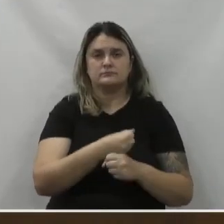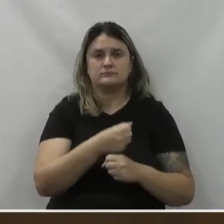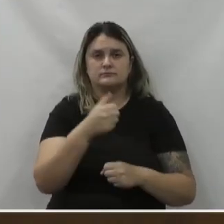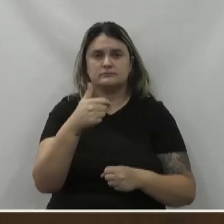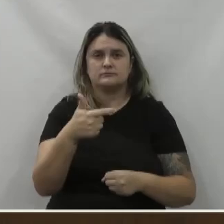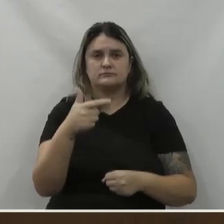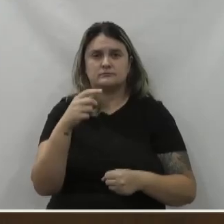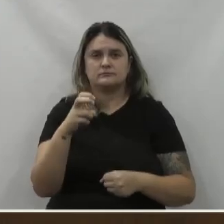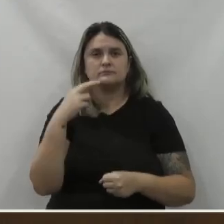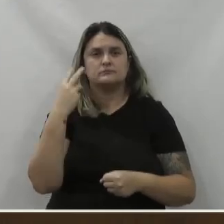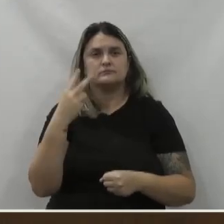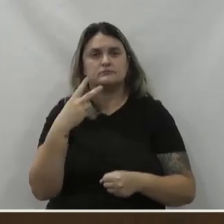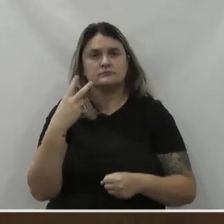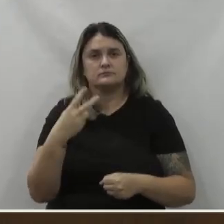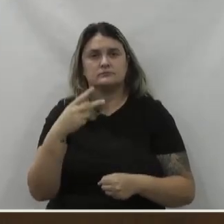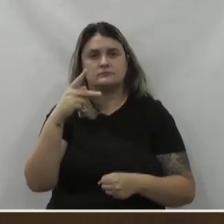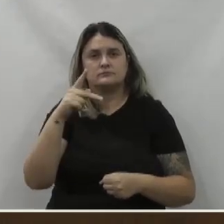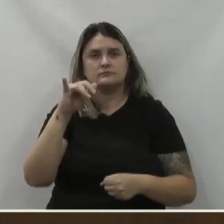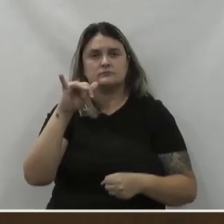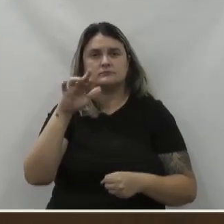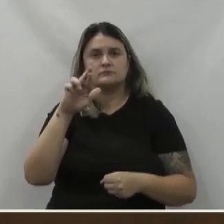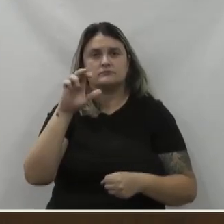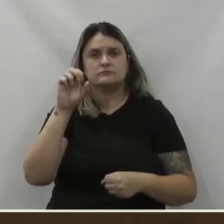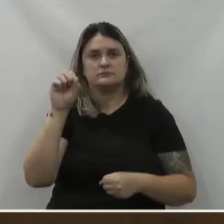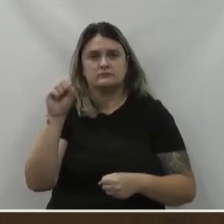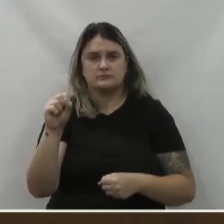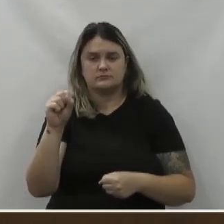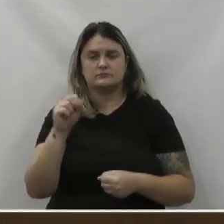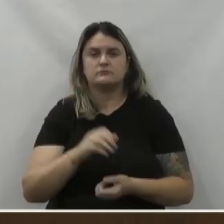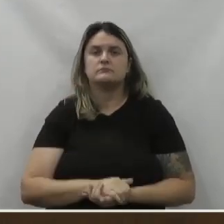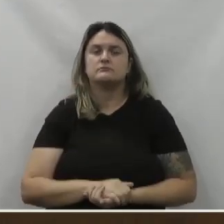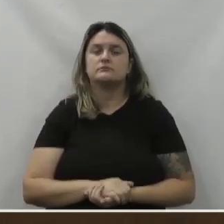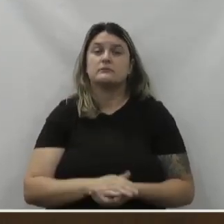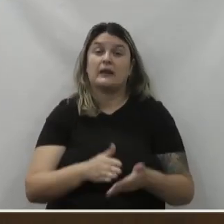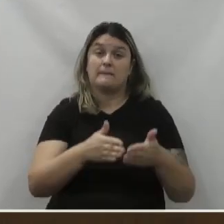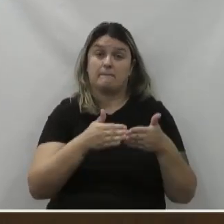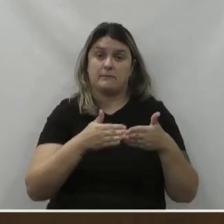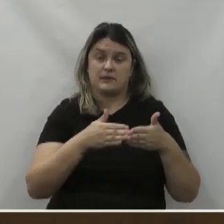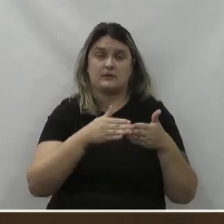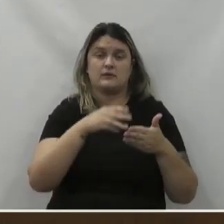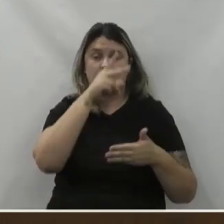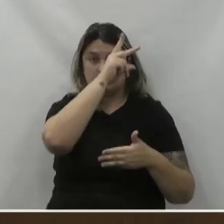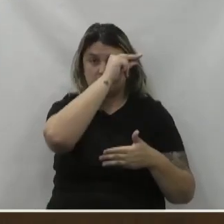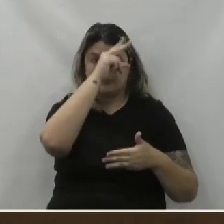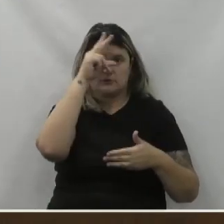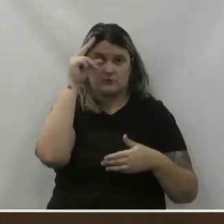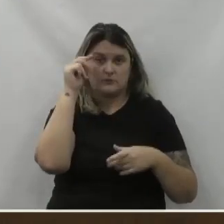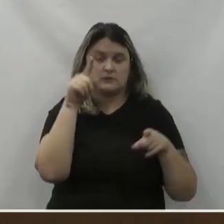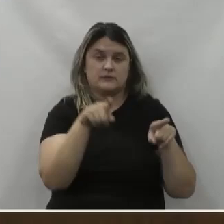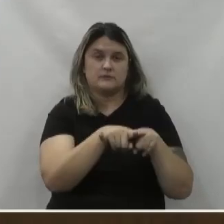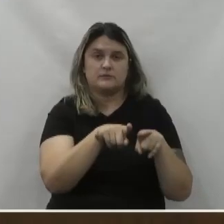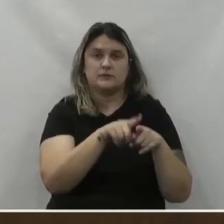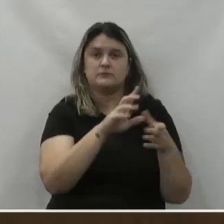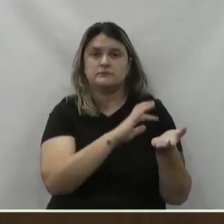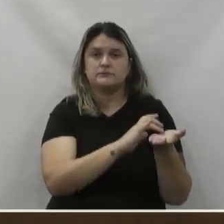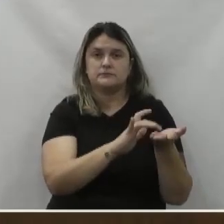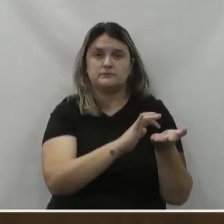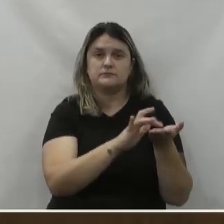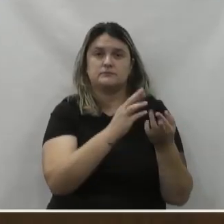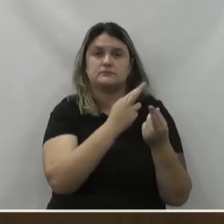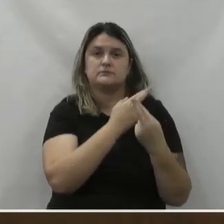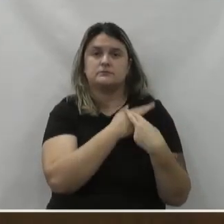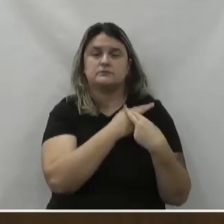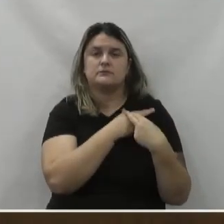189/2025, do vereador Júlio Adilson Pires Filho. Ao Poder Executivo Municipal, por meio da Secretaria competente,